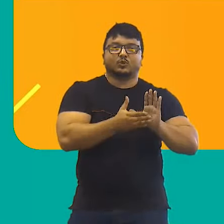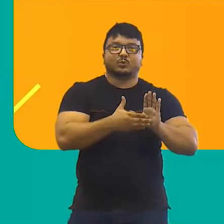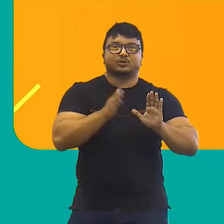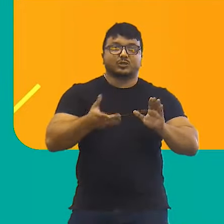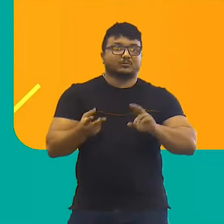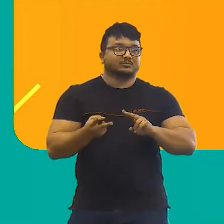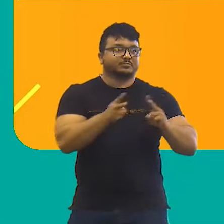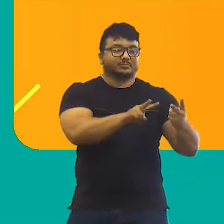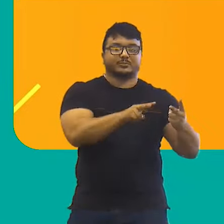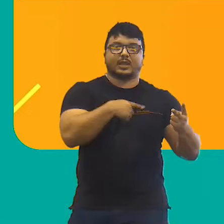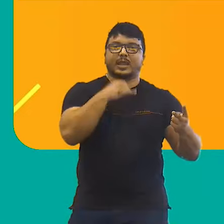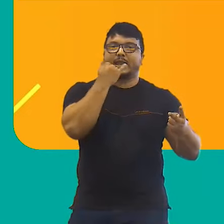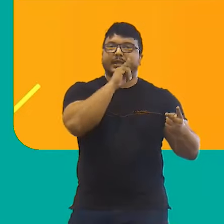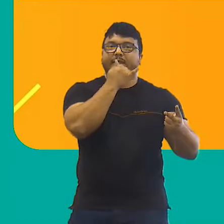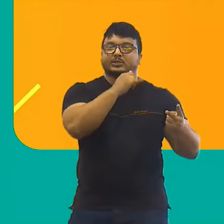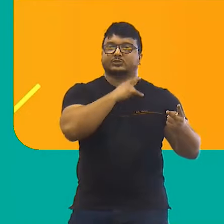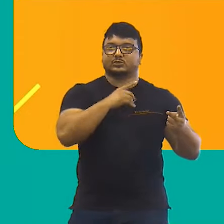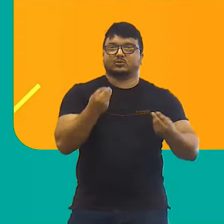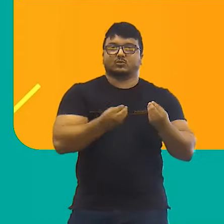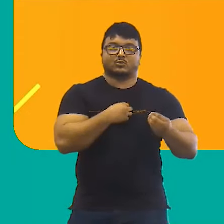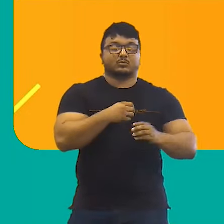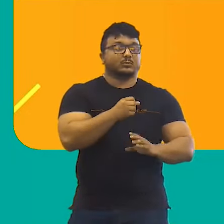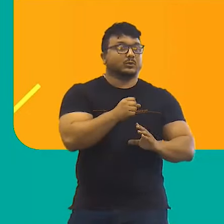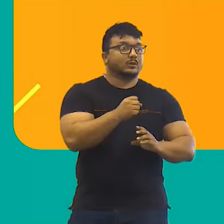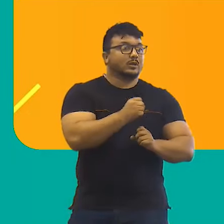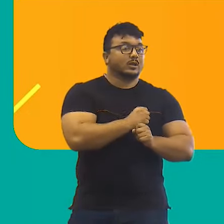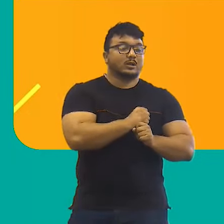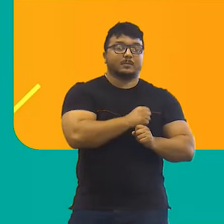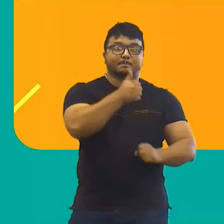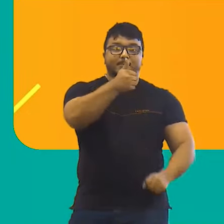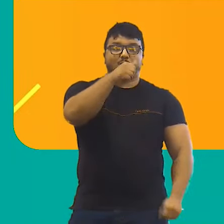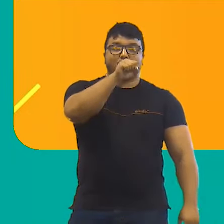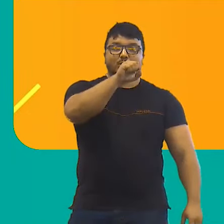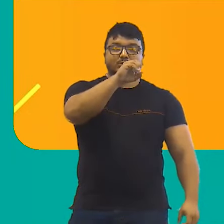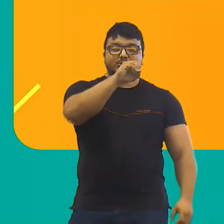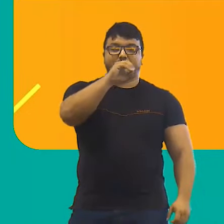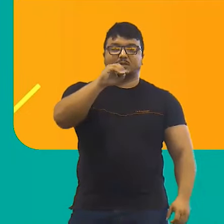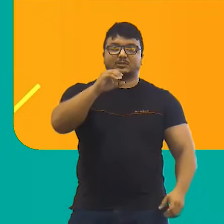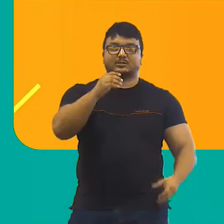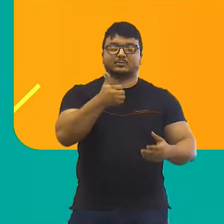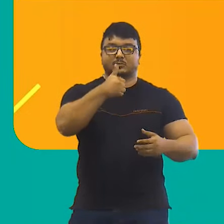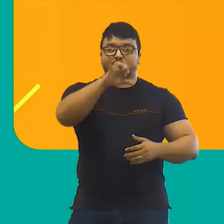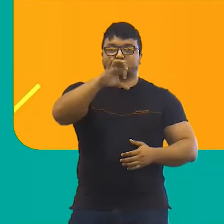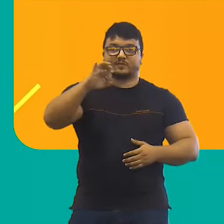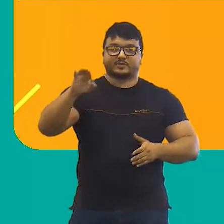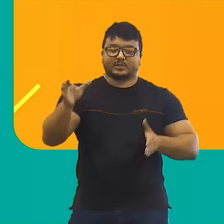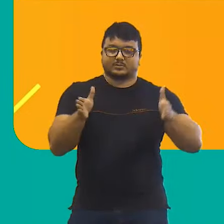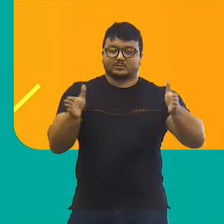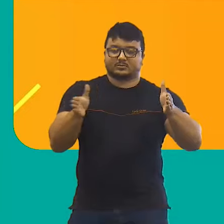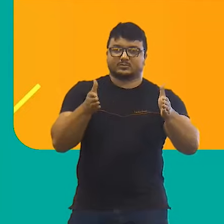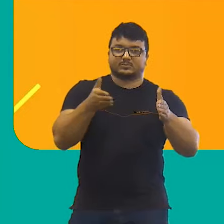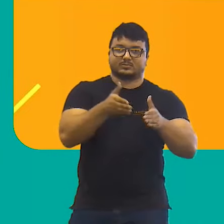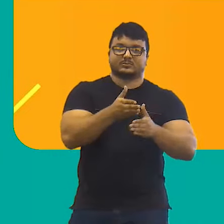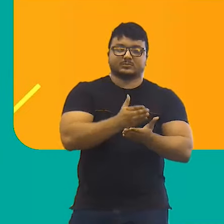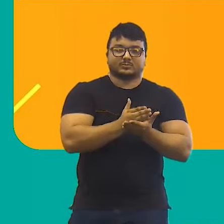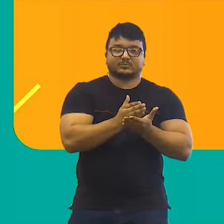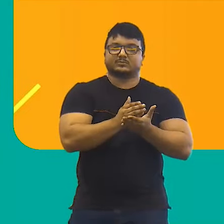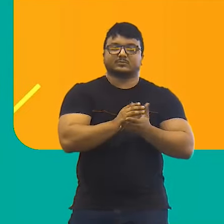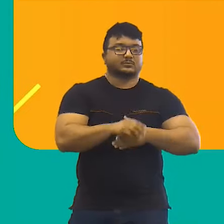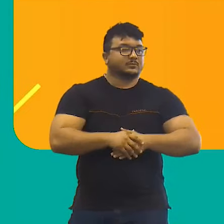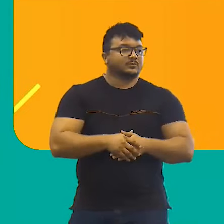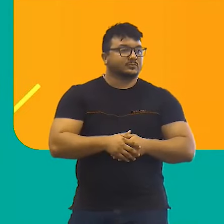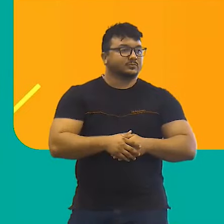de energia no fim dos anos 1800 e começo de 1900. Então isso